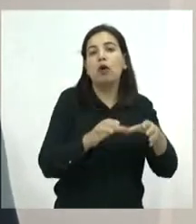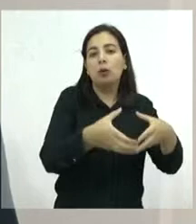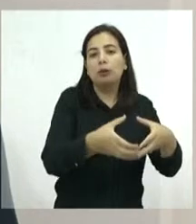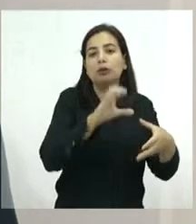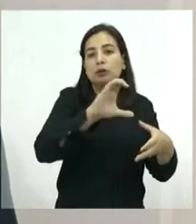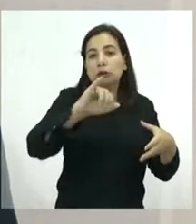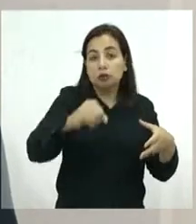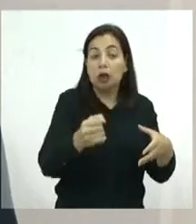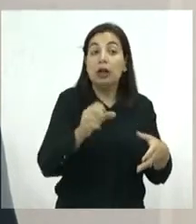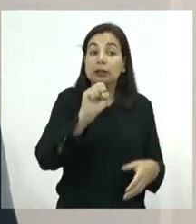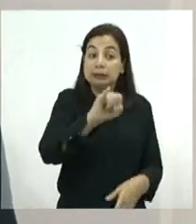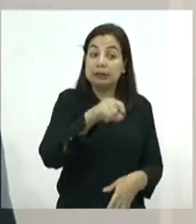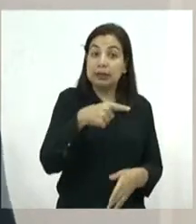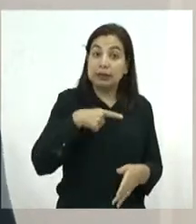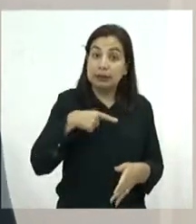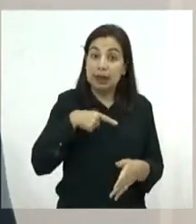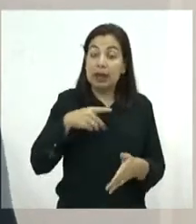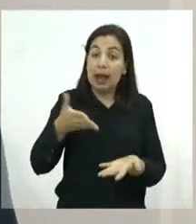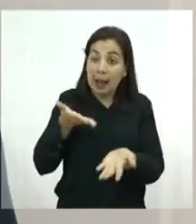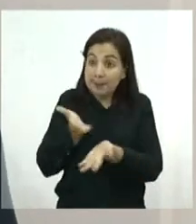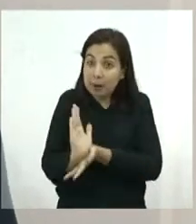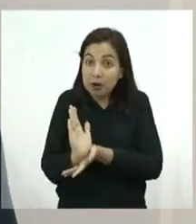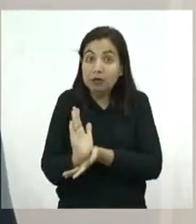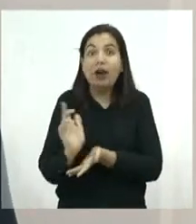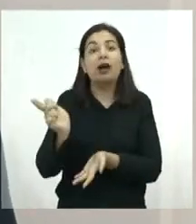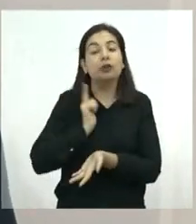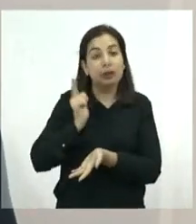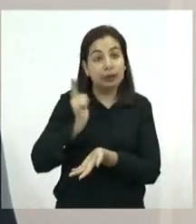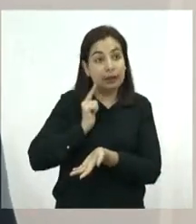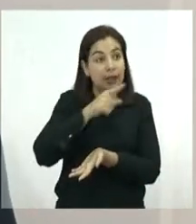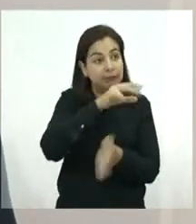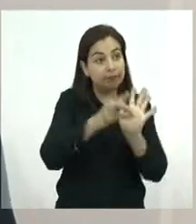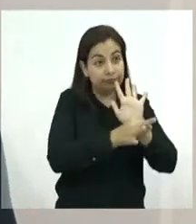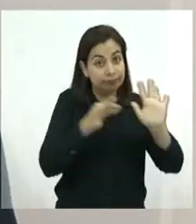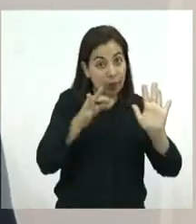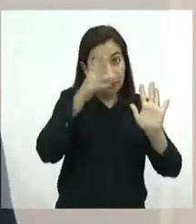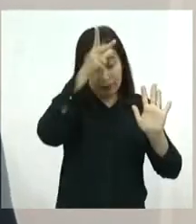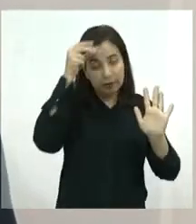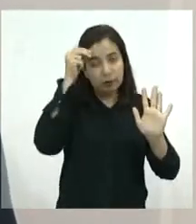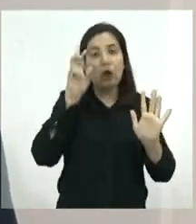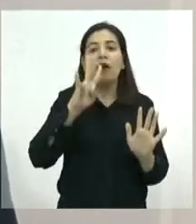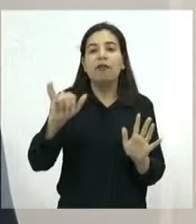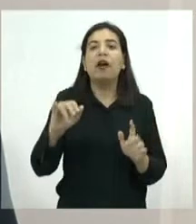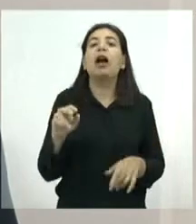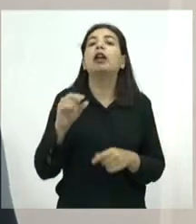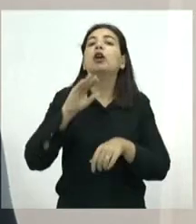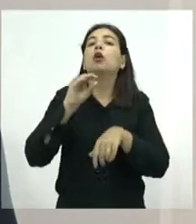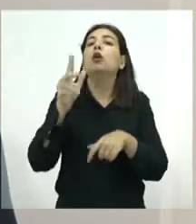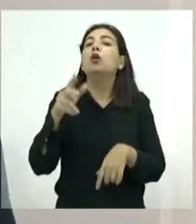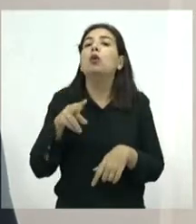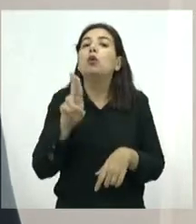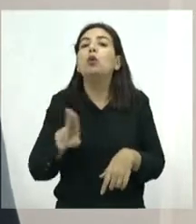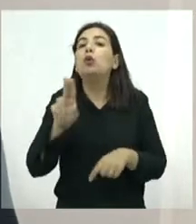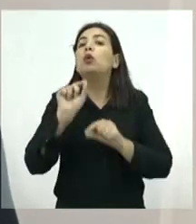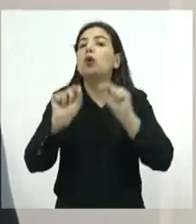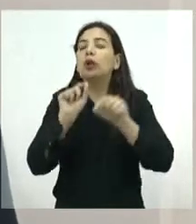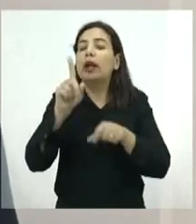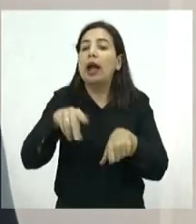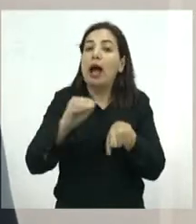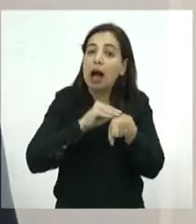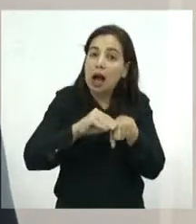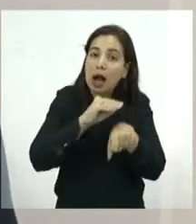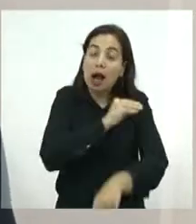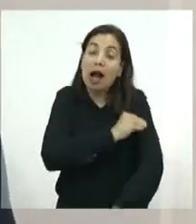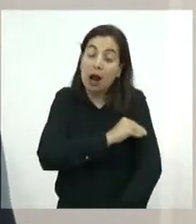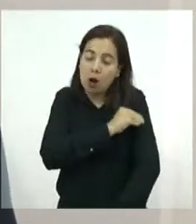aprovado e sancionado pelo prefeito, toda a frota municipal vai usar ou o álcool, né, que vem da cana-de-açúcar, que é um